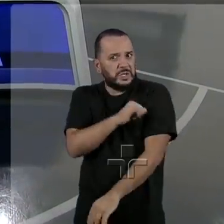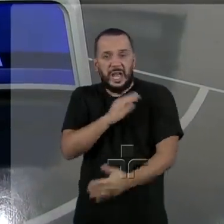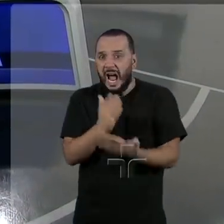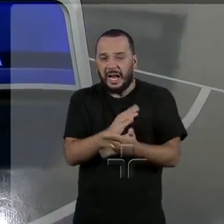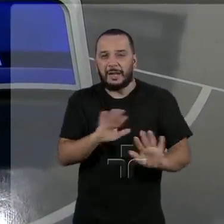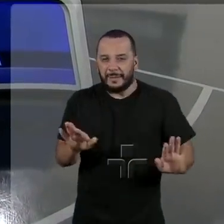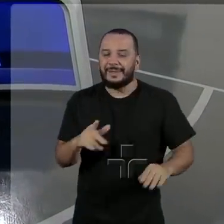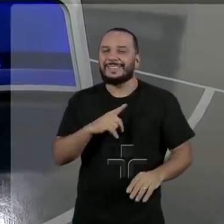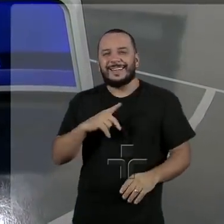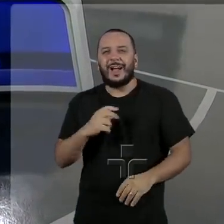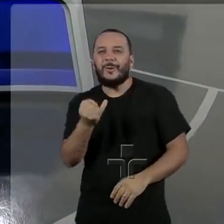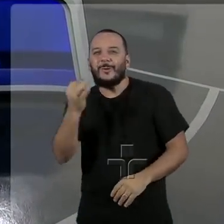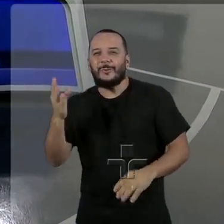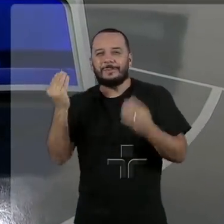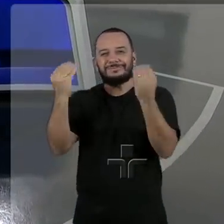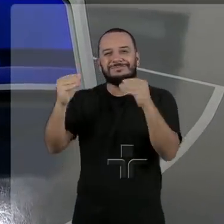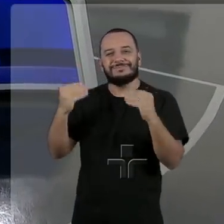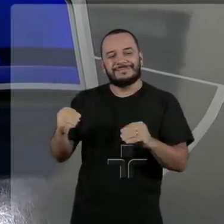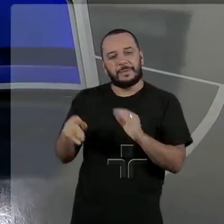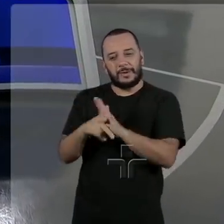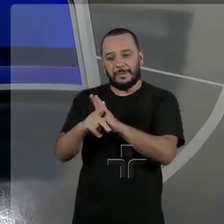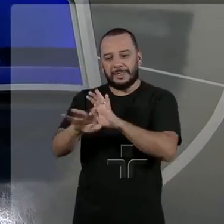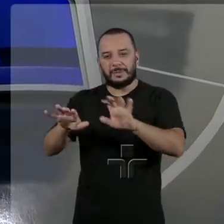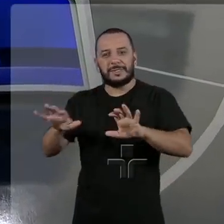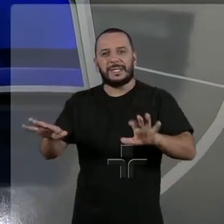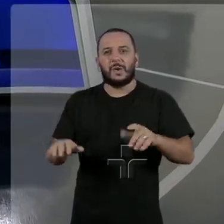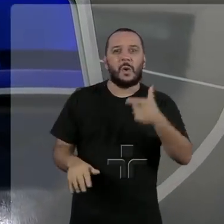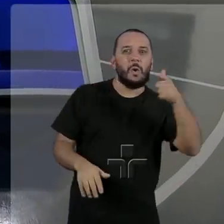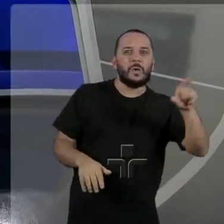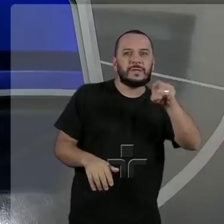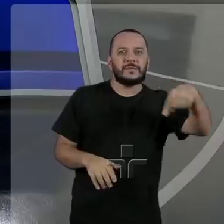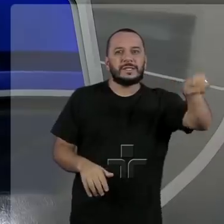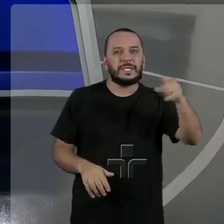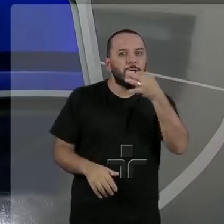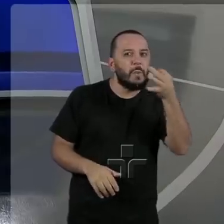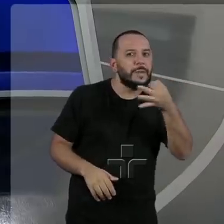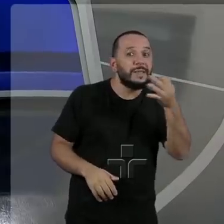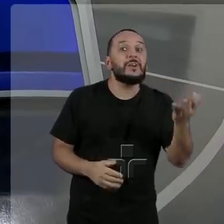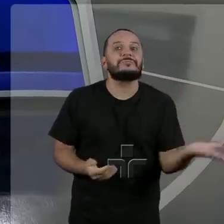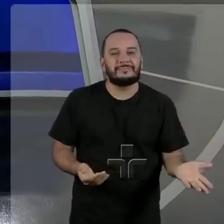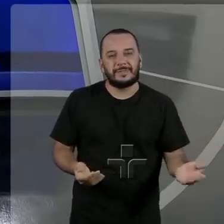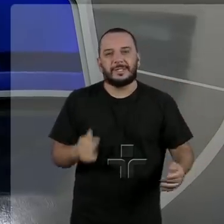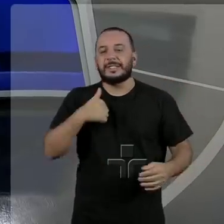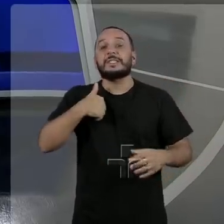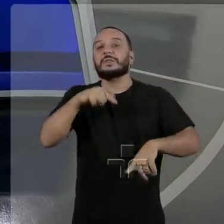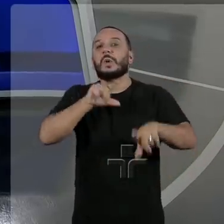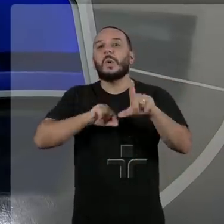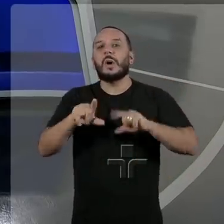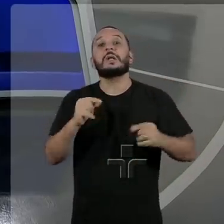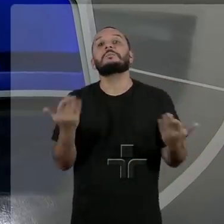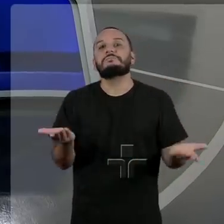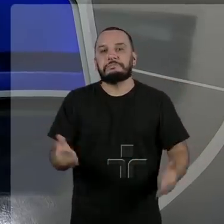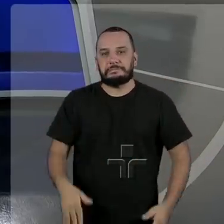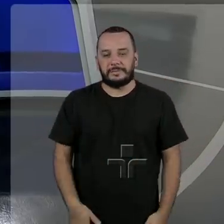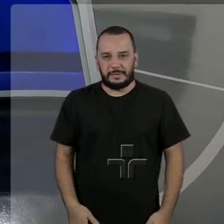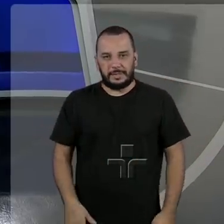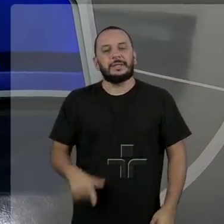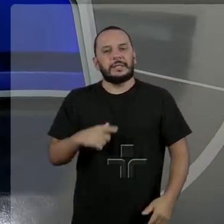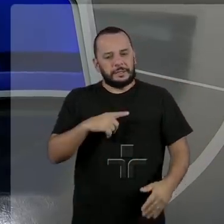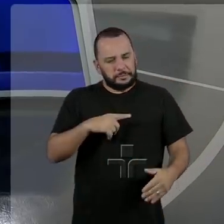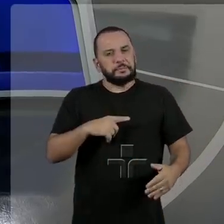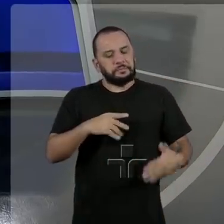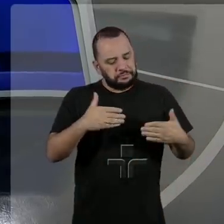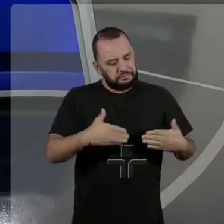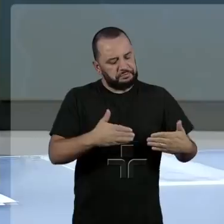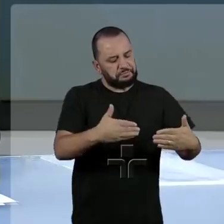TV Cultura e algumas mensagens para vocês comentarem. Ayrton, quem você... Eu acho que o Ministério da